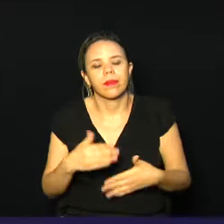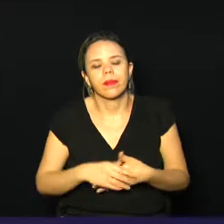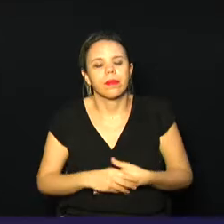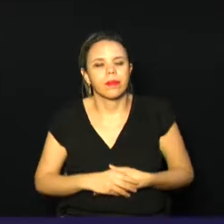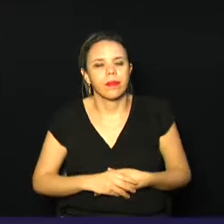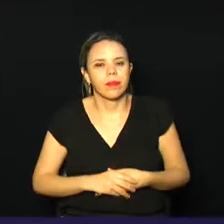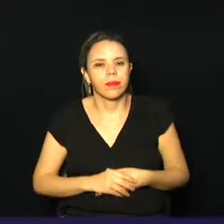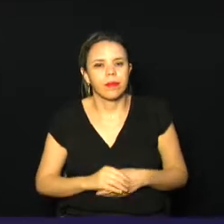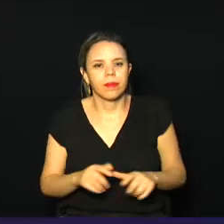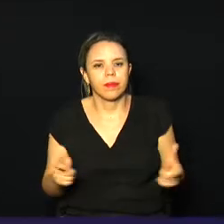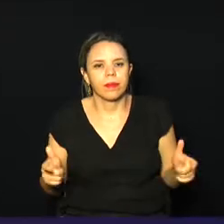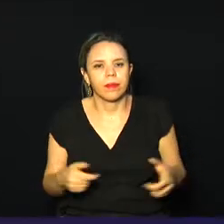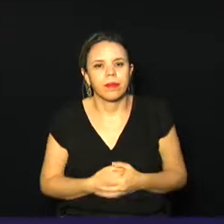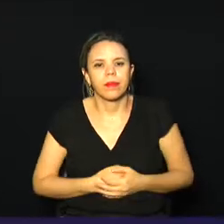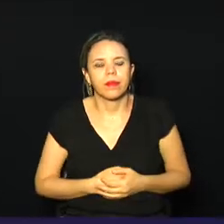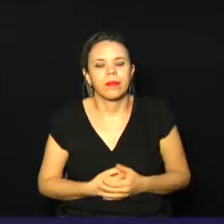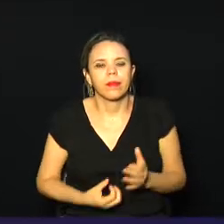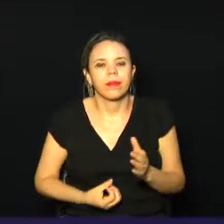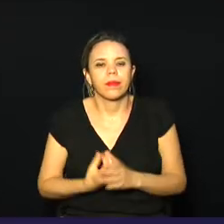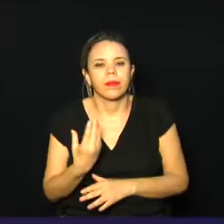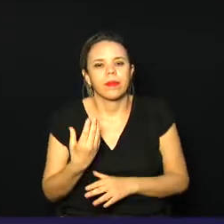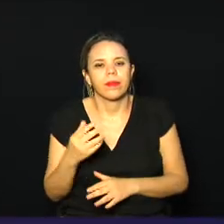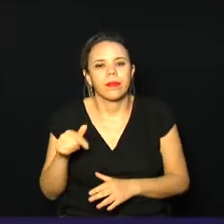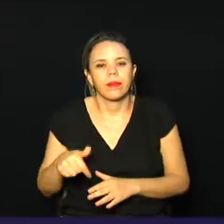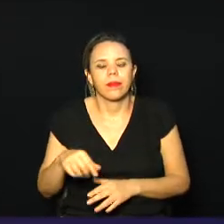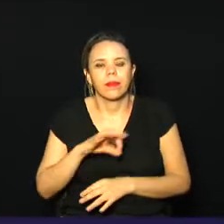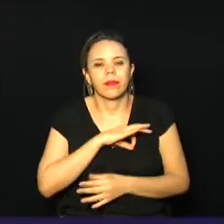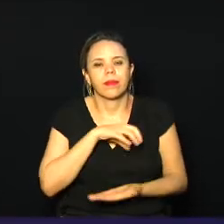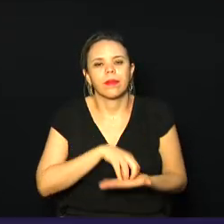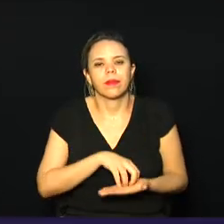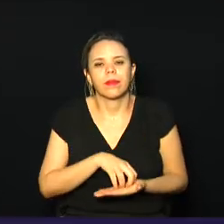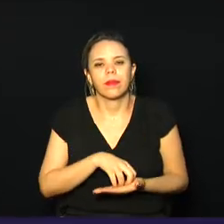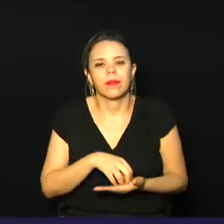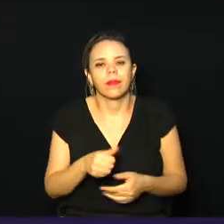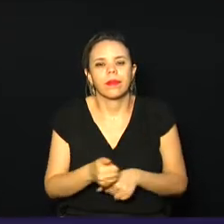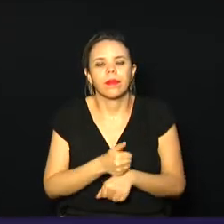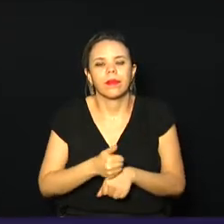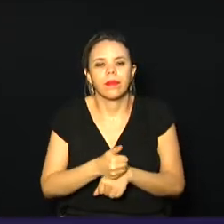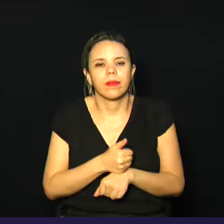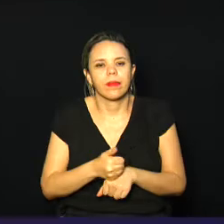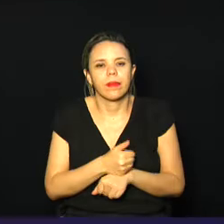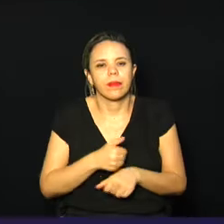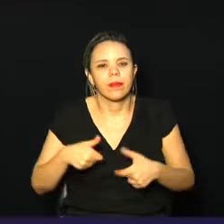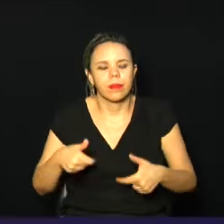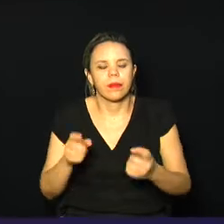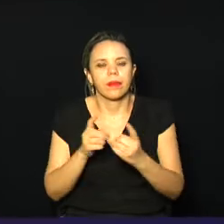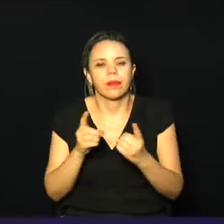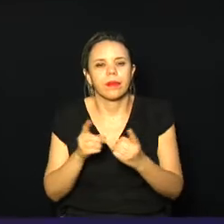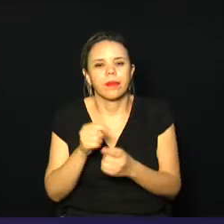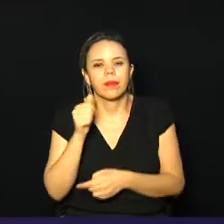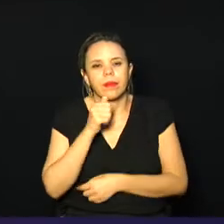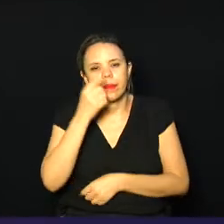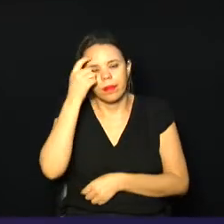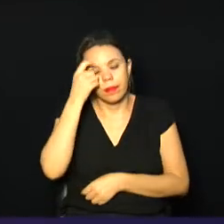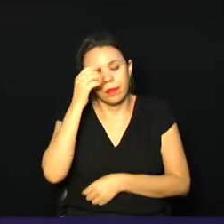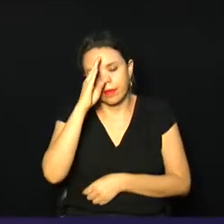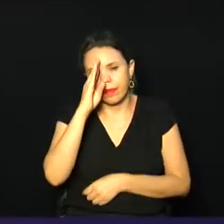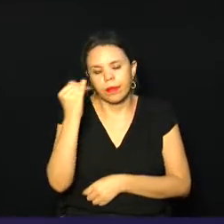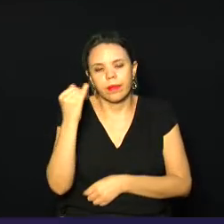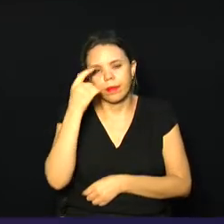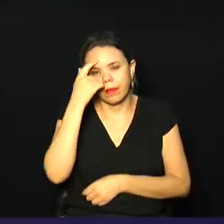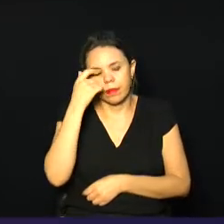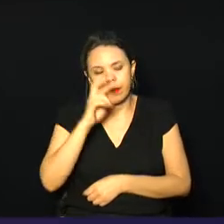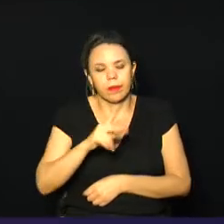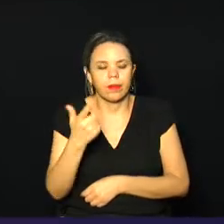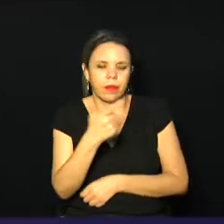vez maior. E a criação dessas delegacias especializadas nesse atendimento à mulher é primordial. Não